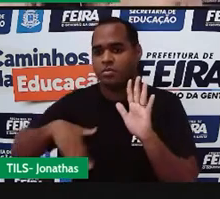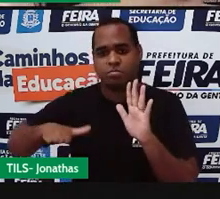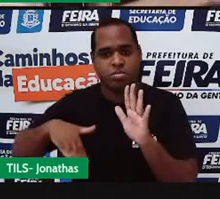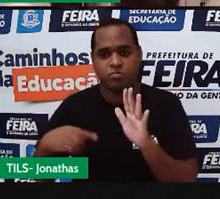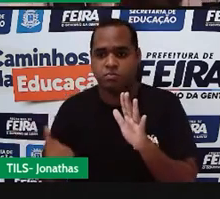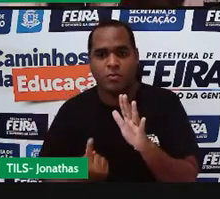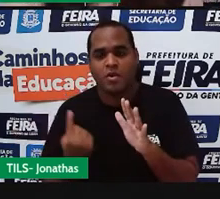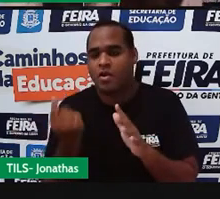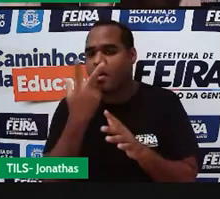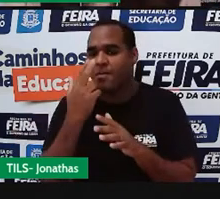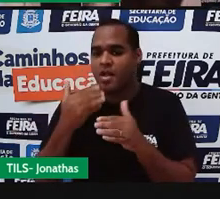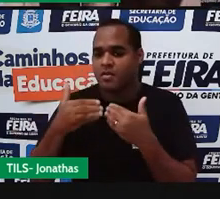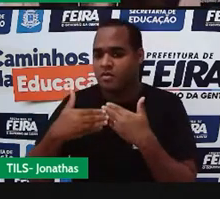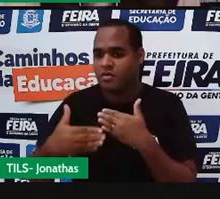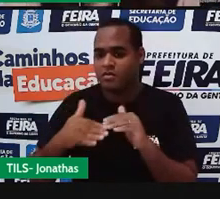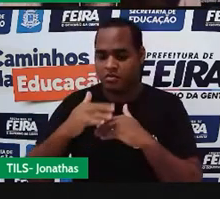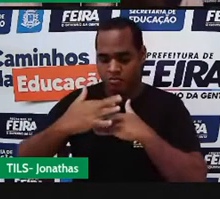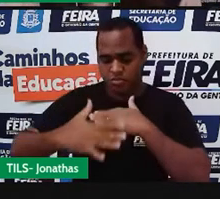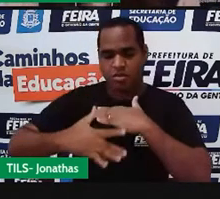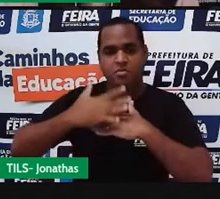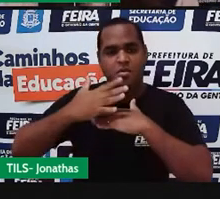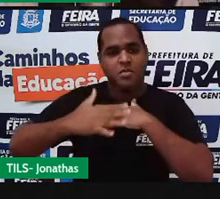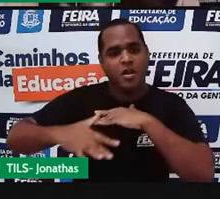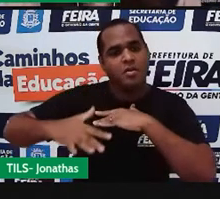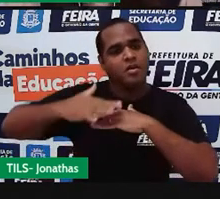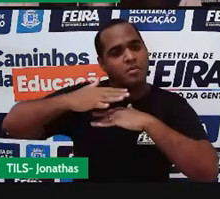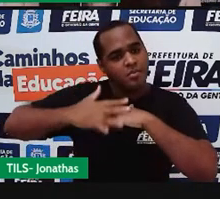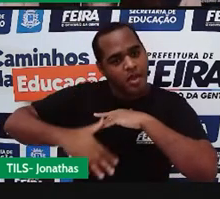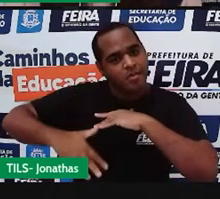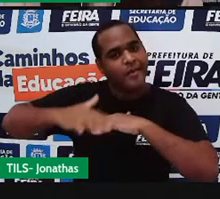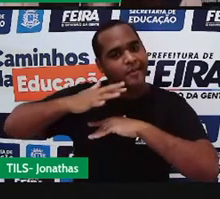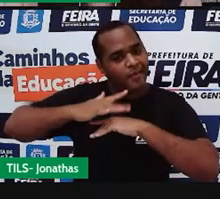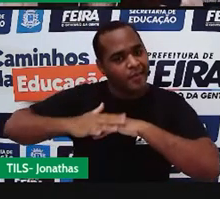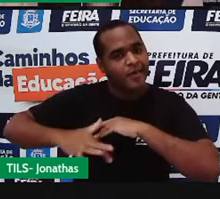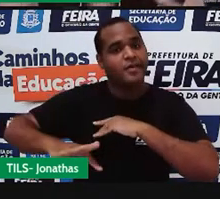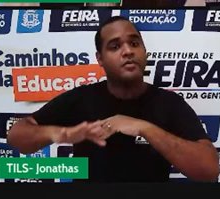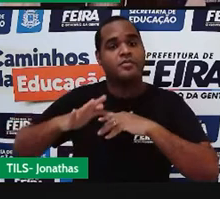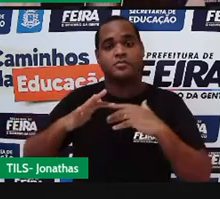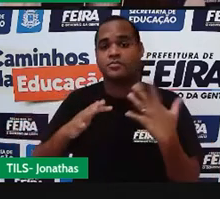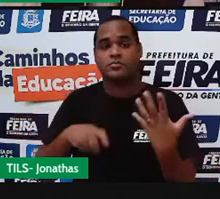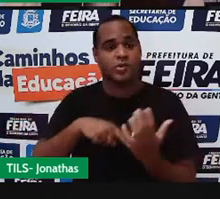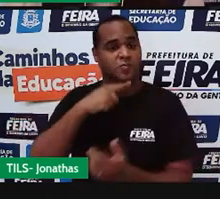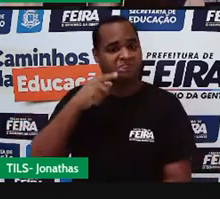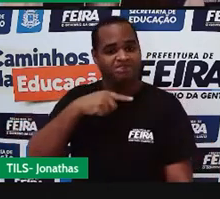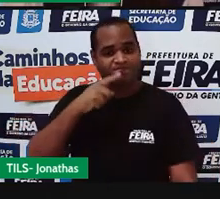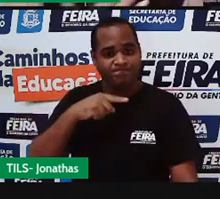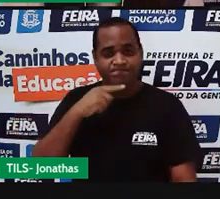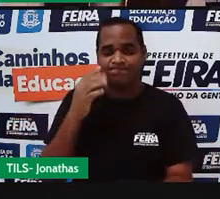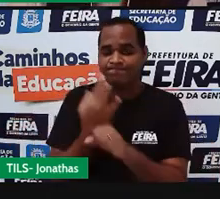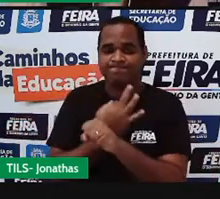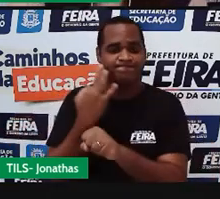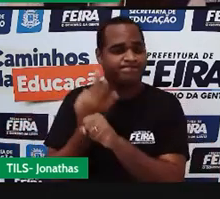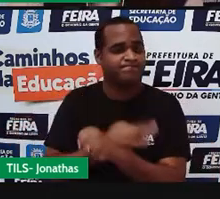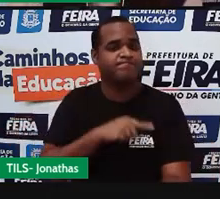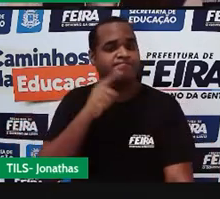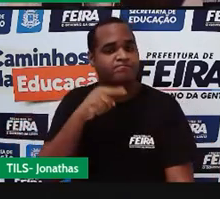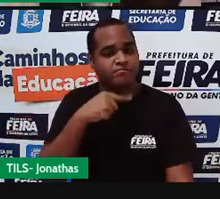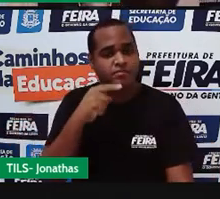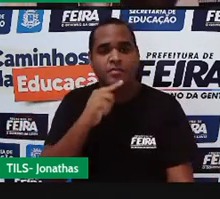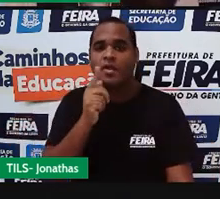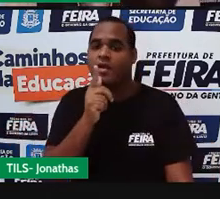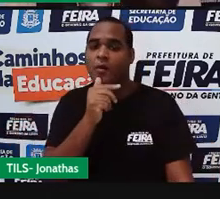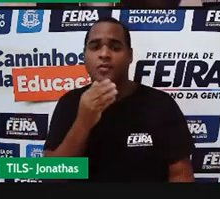já avançou muito já tá batendo na pista quase namorei sozinha amor é que já tá já não está dando conta de